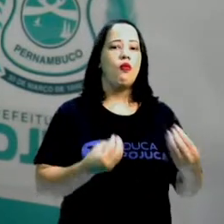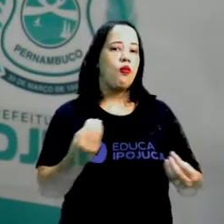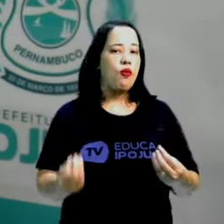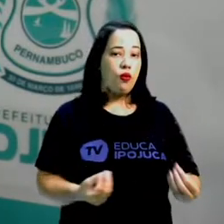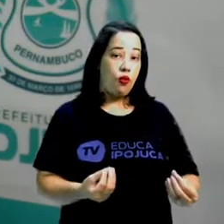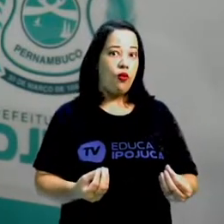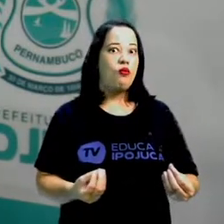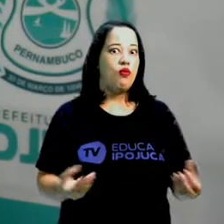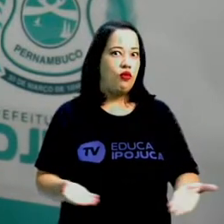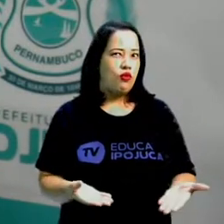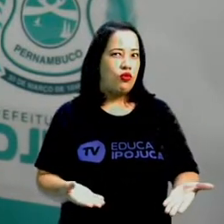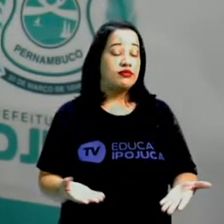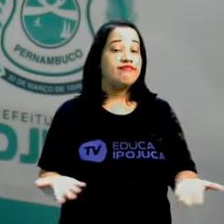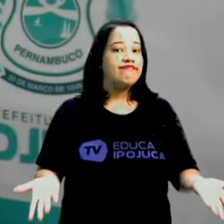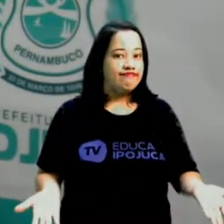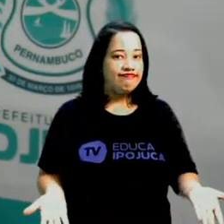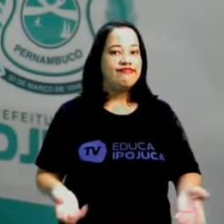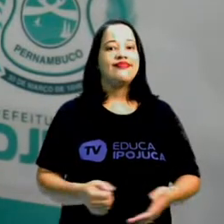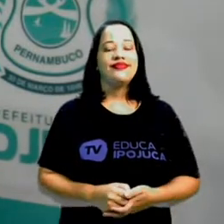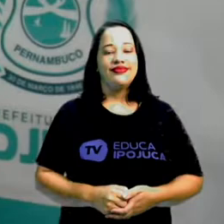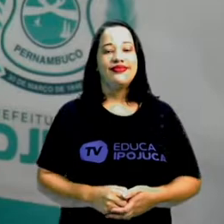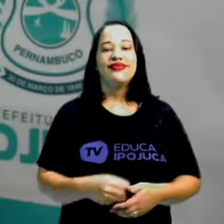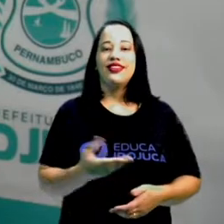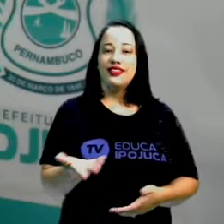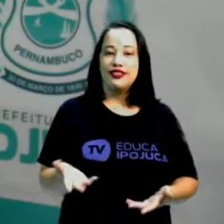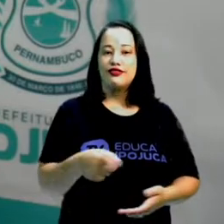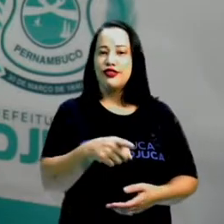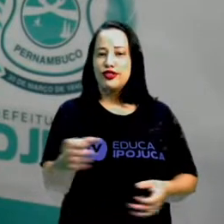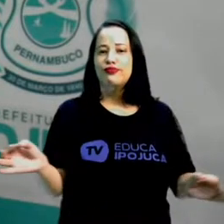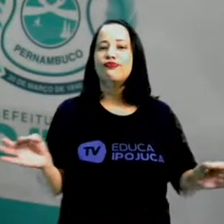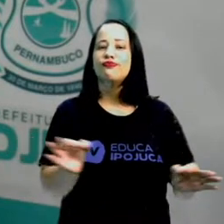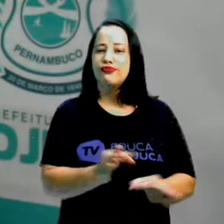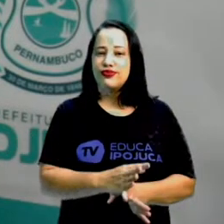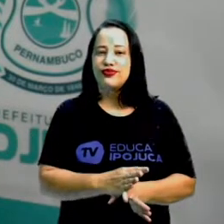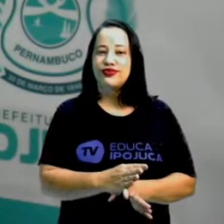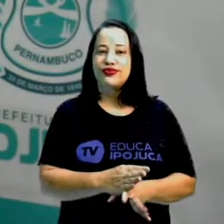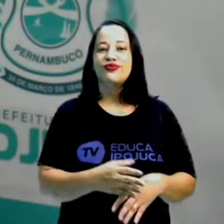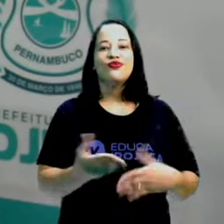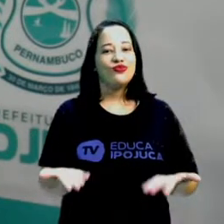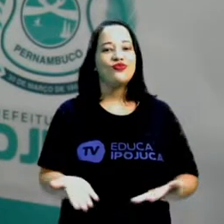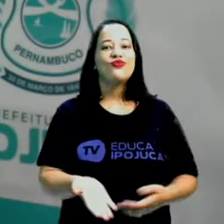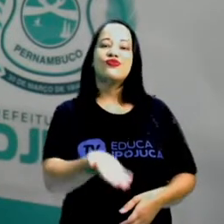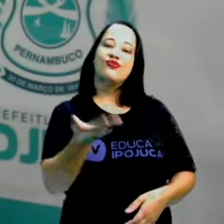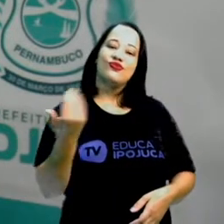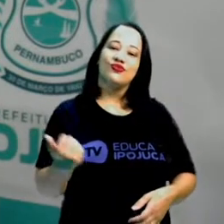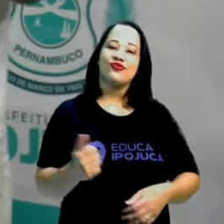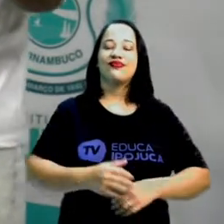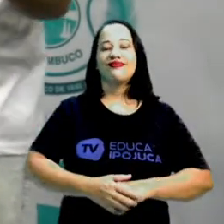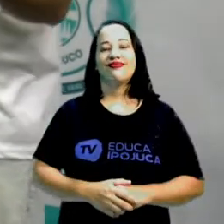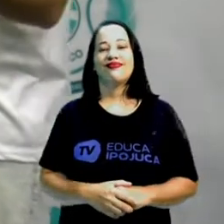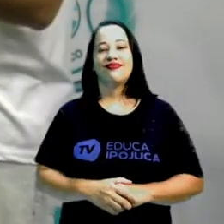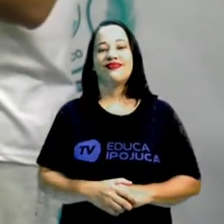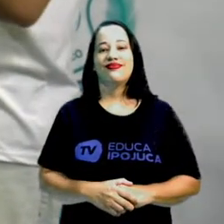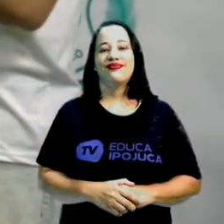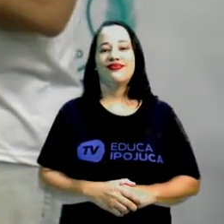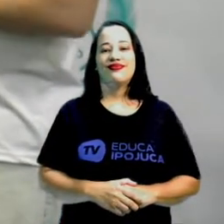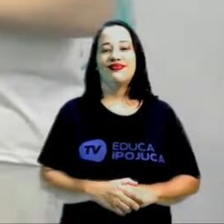como ele é hoje? Ok? Então, estão prontos para a aula? Vamos lá então? Vamos lá.